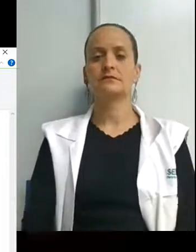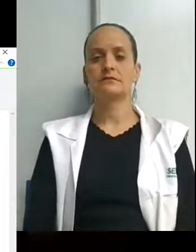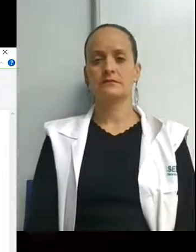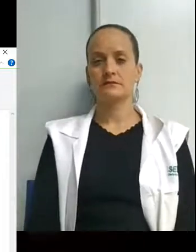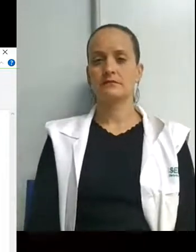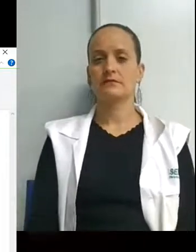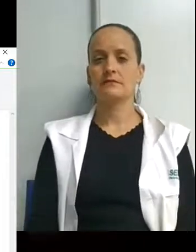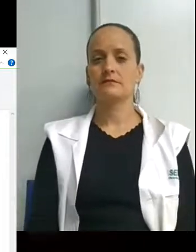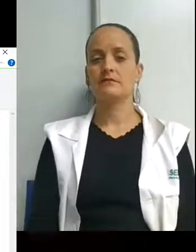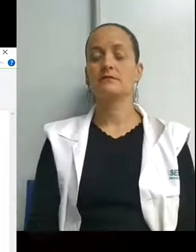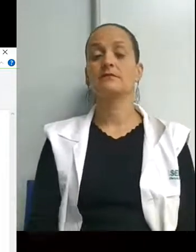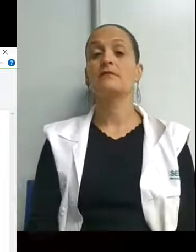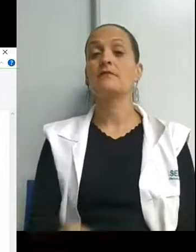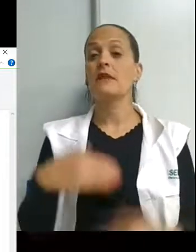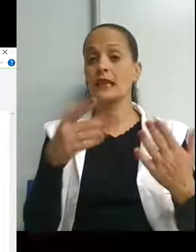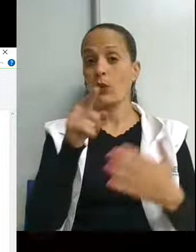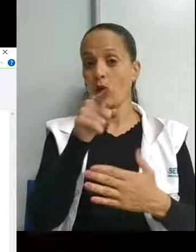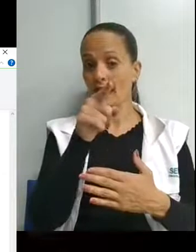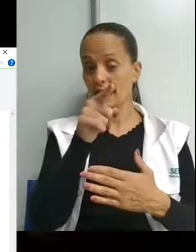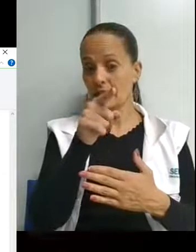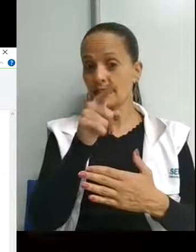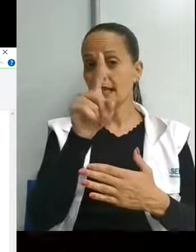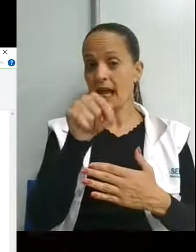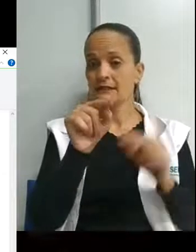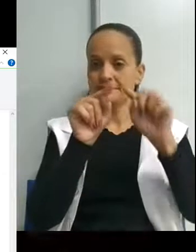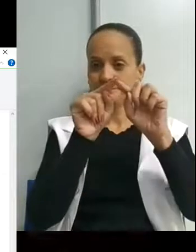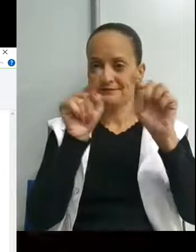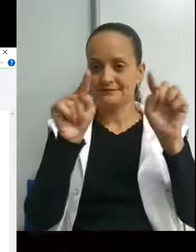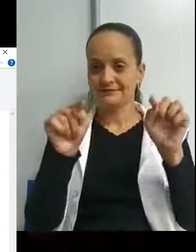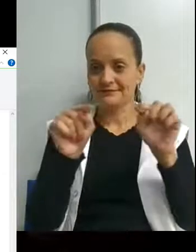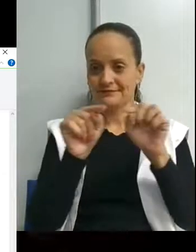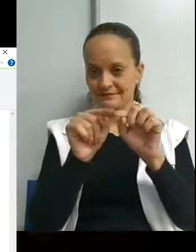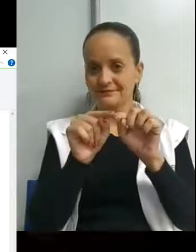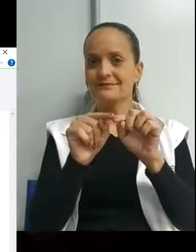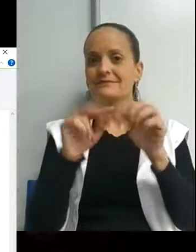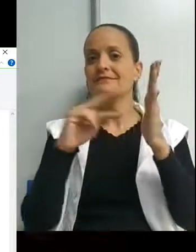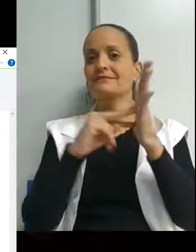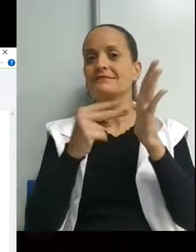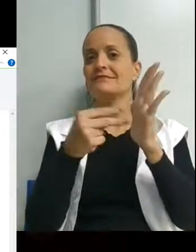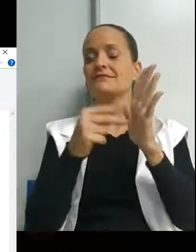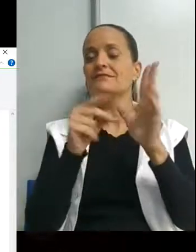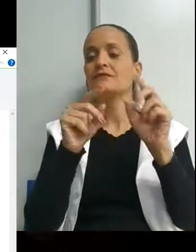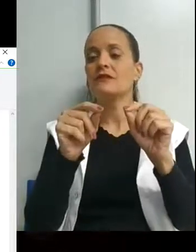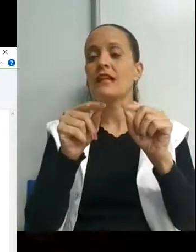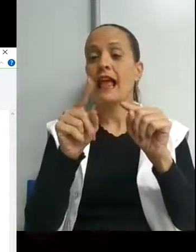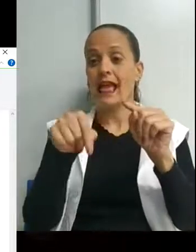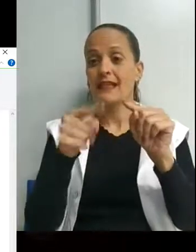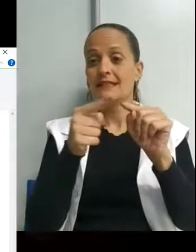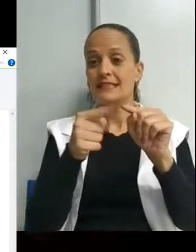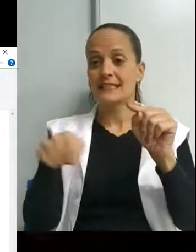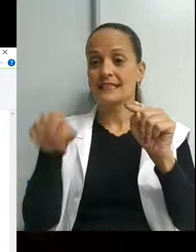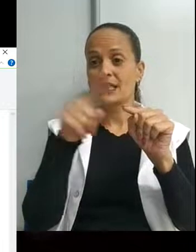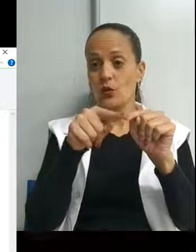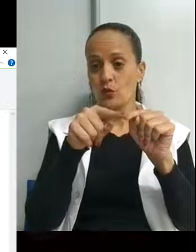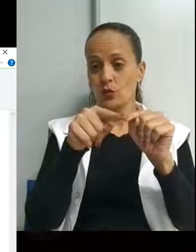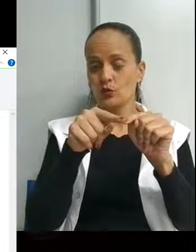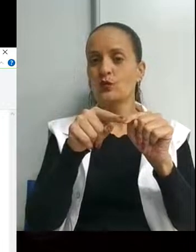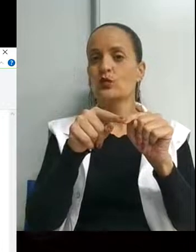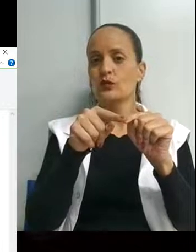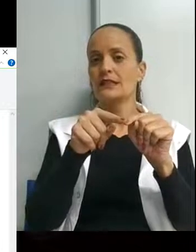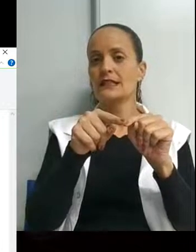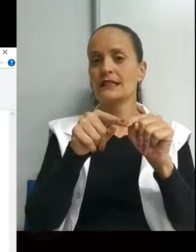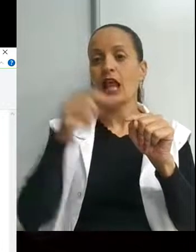Então, essa resistência aqui, na verdade, simboliza para a gente isso aqui, ó, o circuito das luminárias da piscina, que